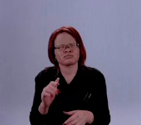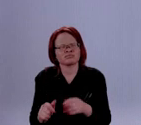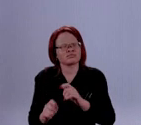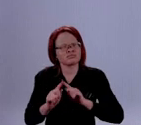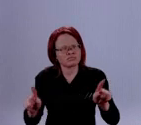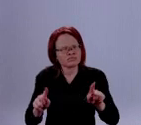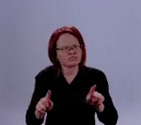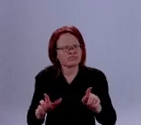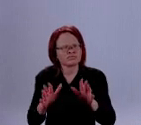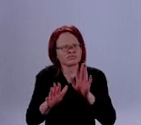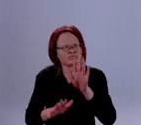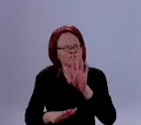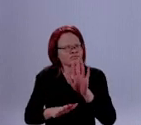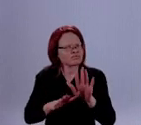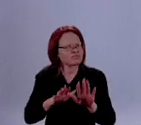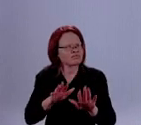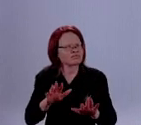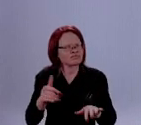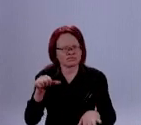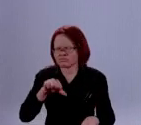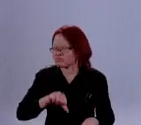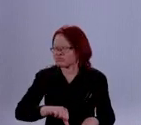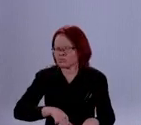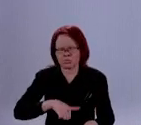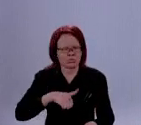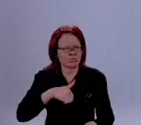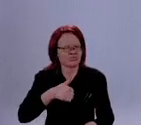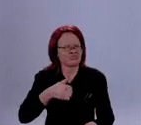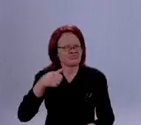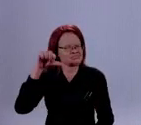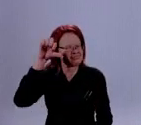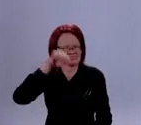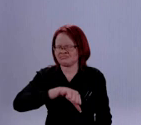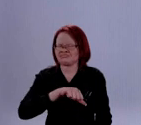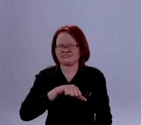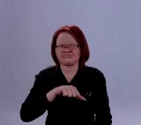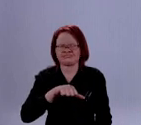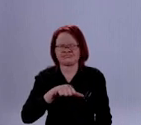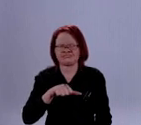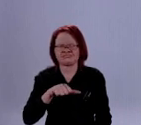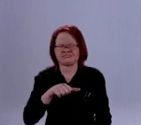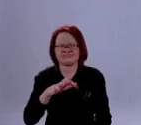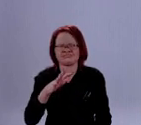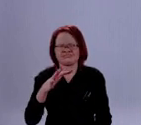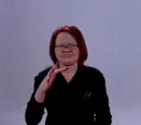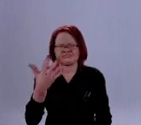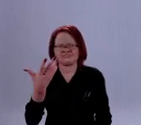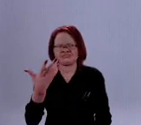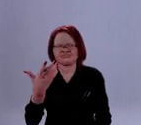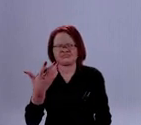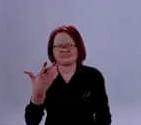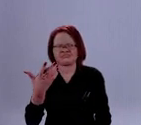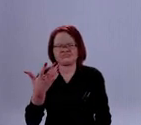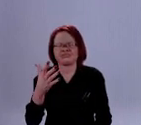bem depressa devagar mal melhor pior e quase